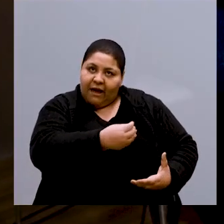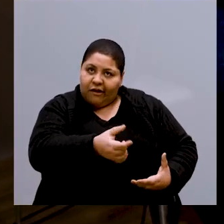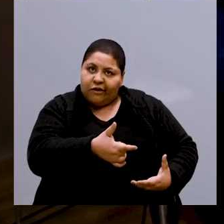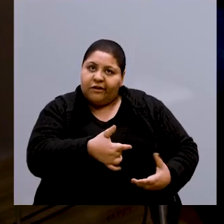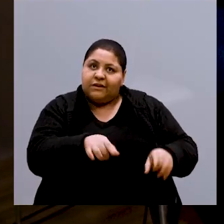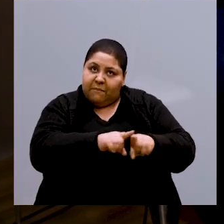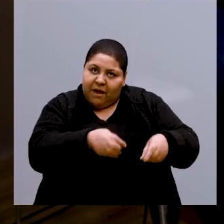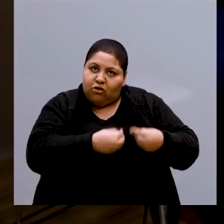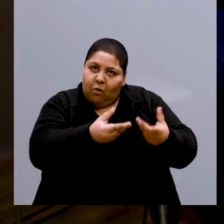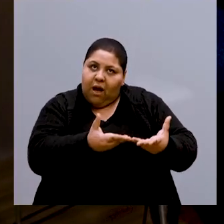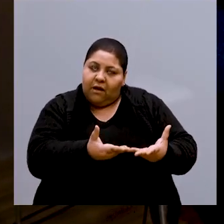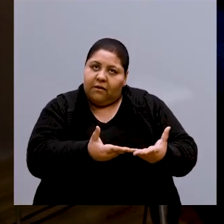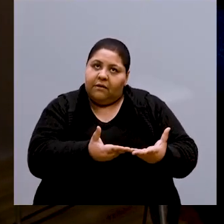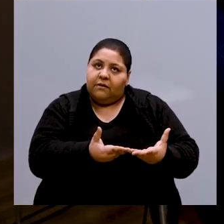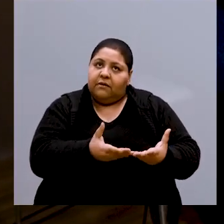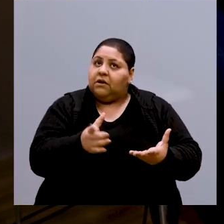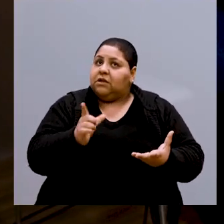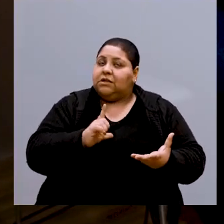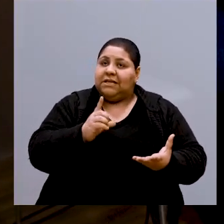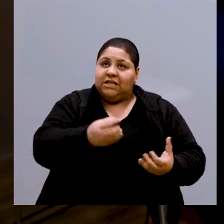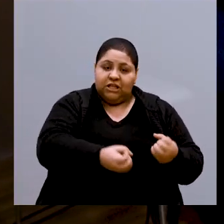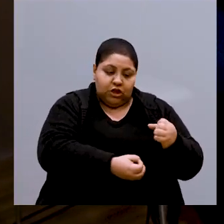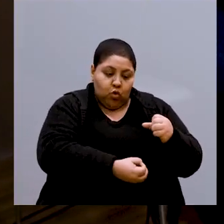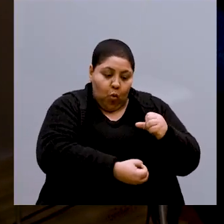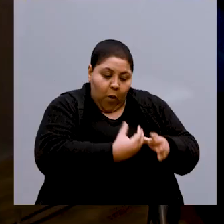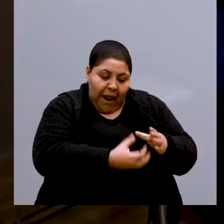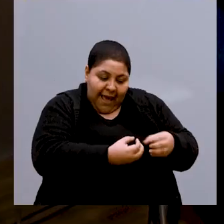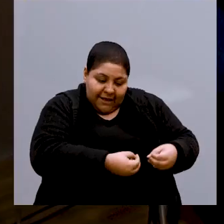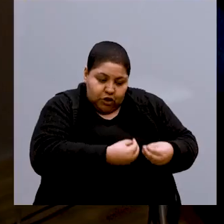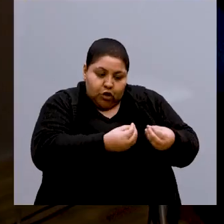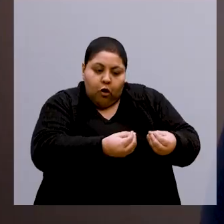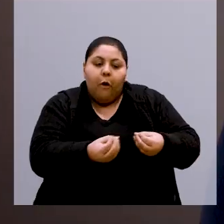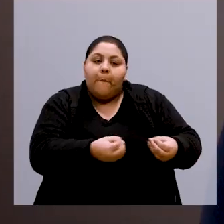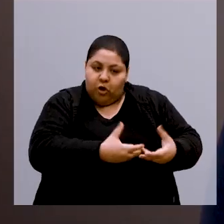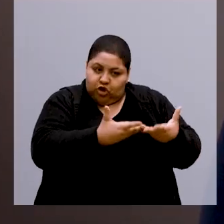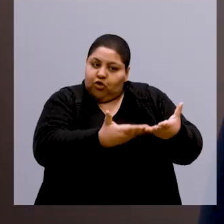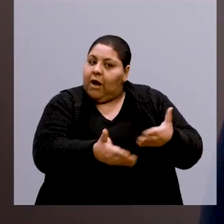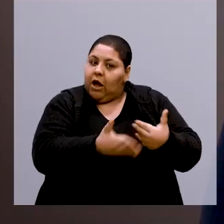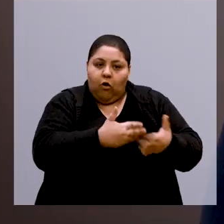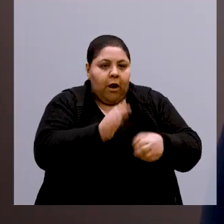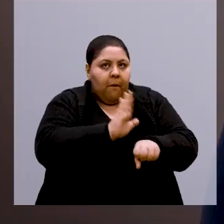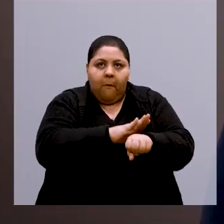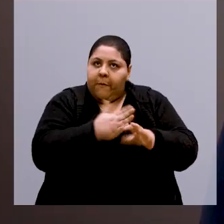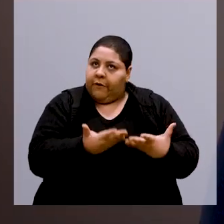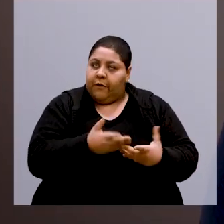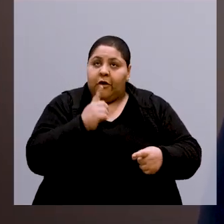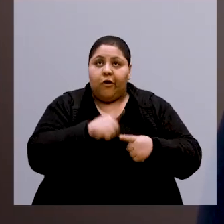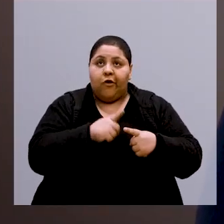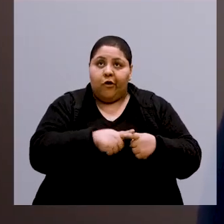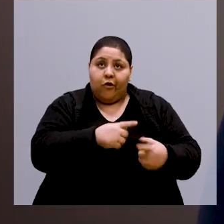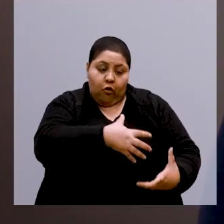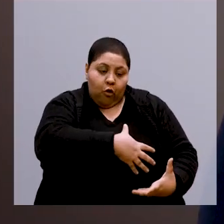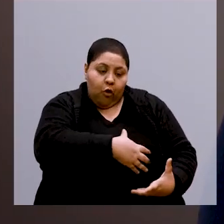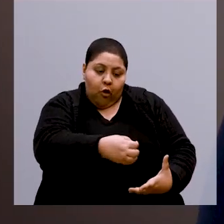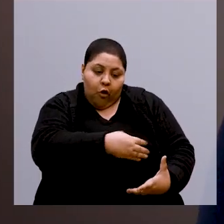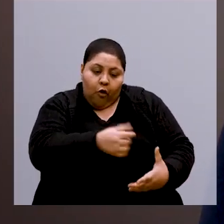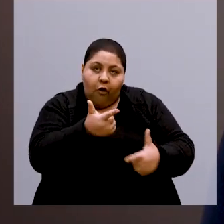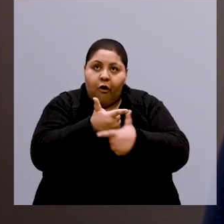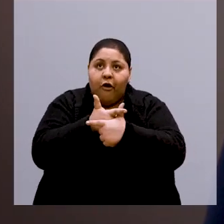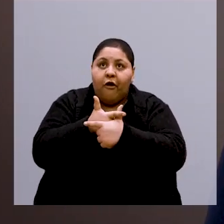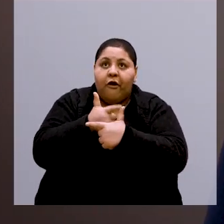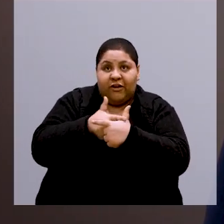conseguem então, consequentemente, doar? Desde que ela esteja produzindo leite, ela pode vir fazer a doação em qualquer momento. Porque os leites, eles